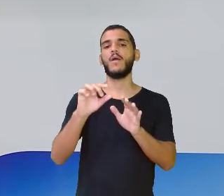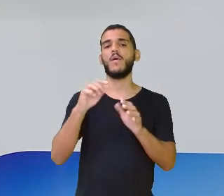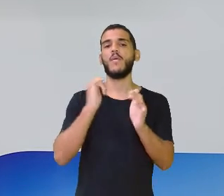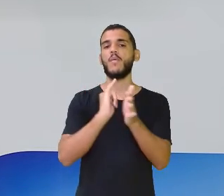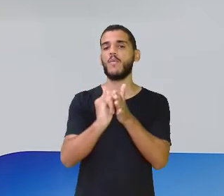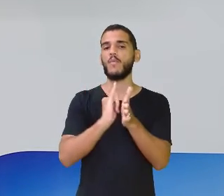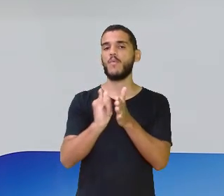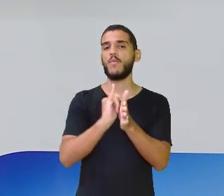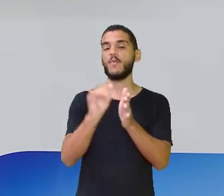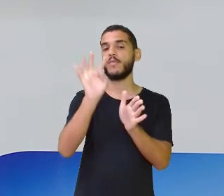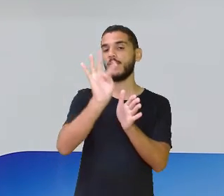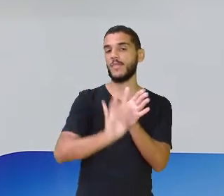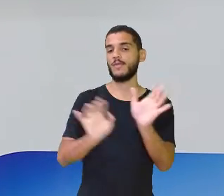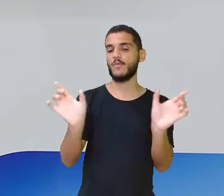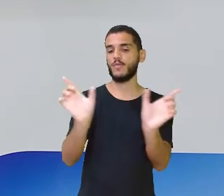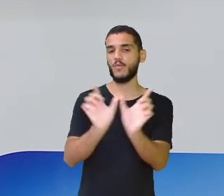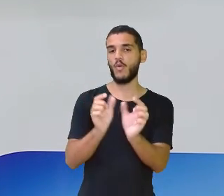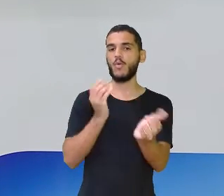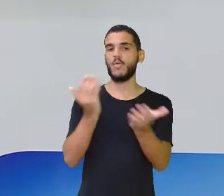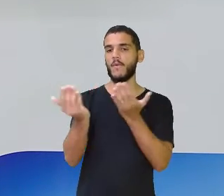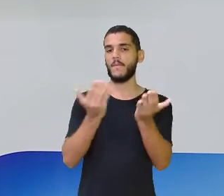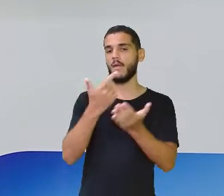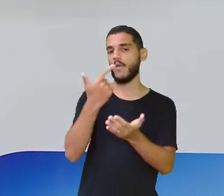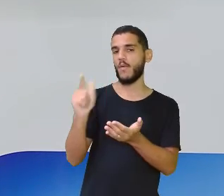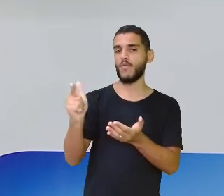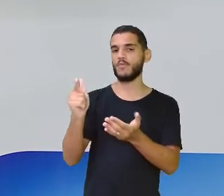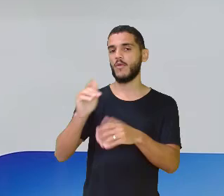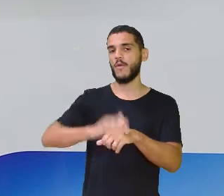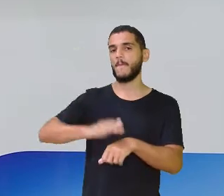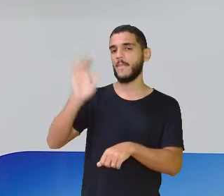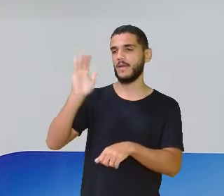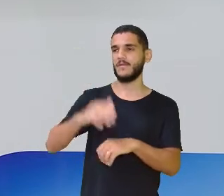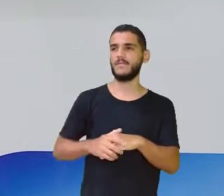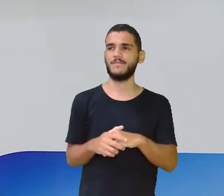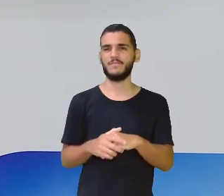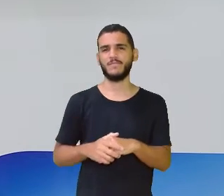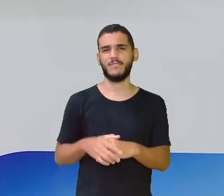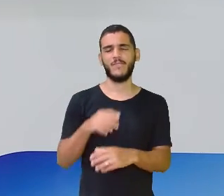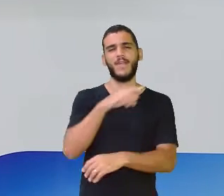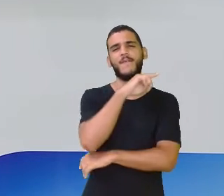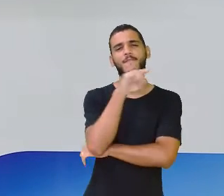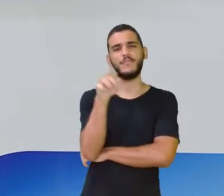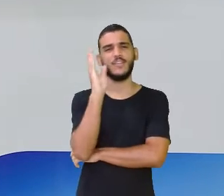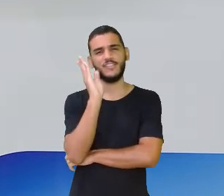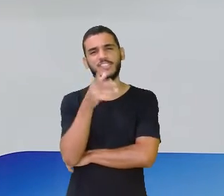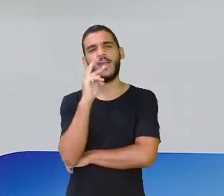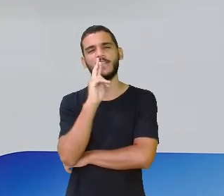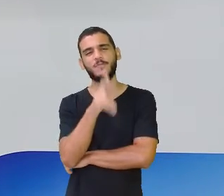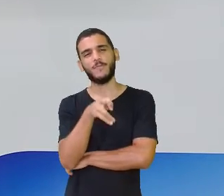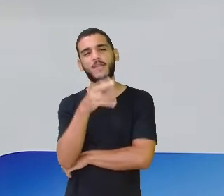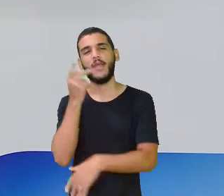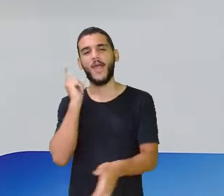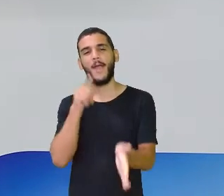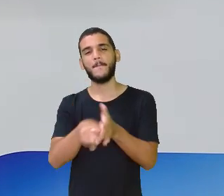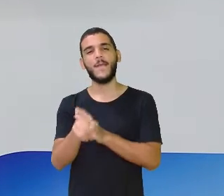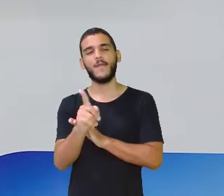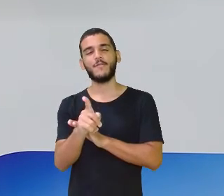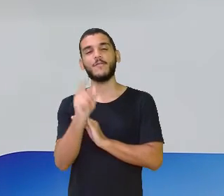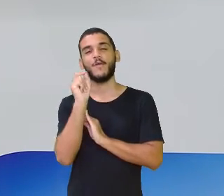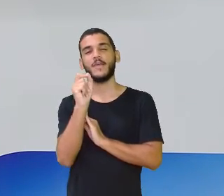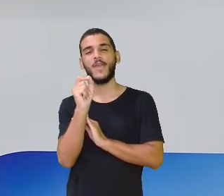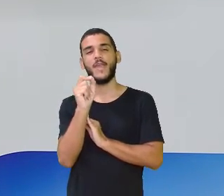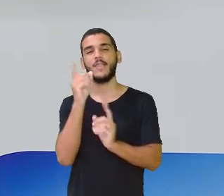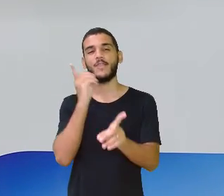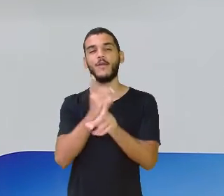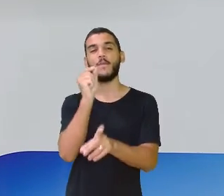se comparado a outros textos maiores. Mas e aí, será que vocês aí já responderam a minha pergunta? Já